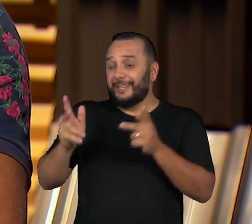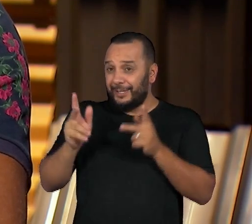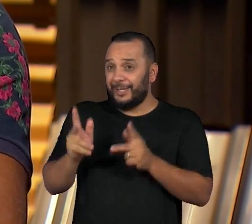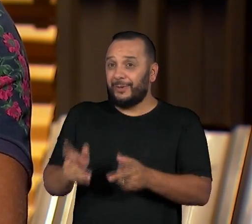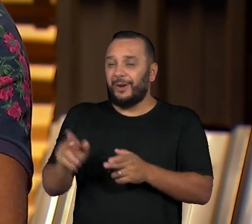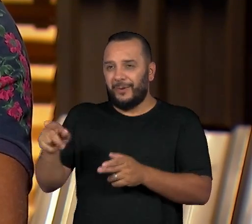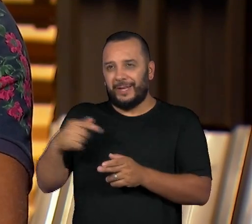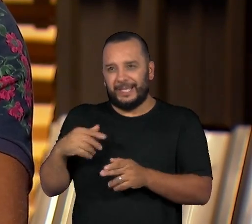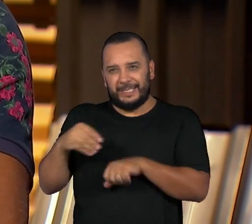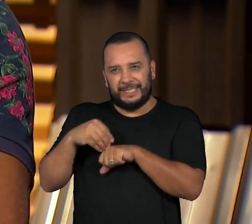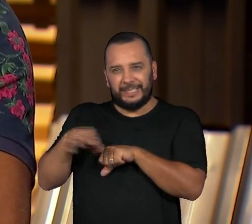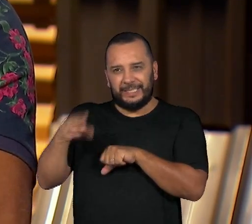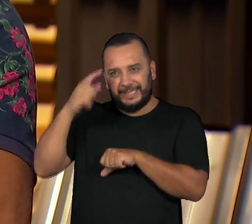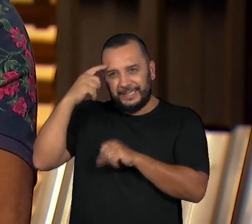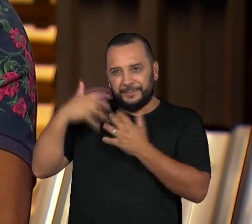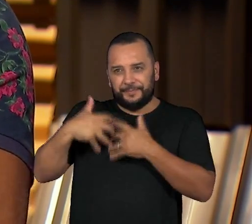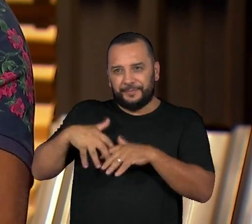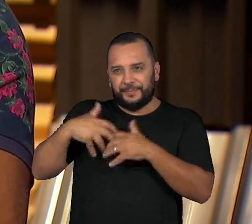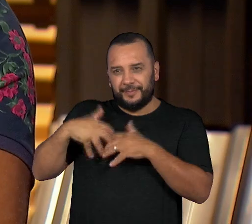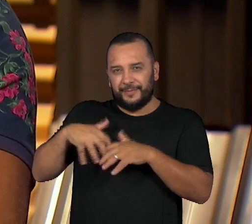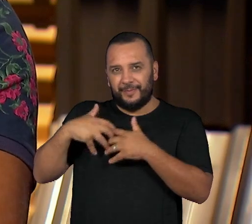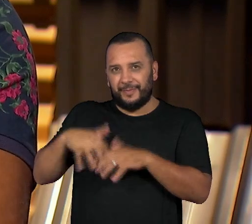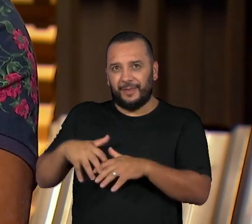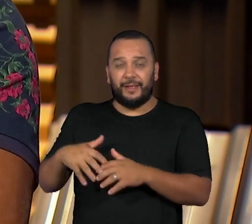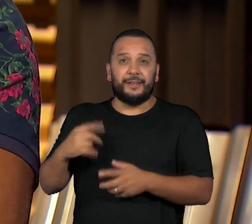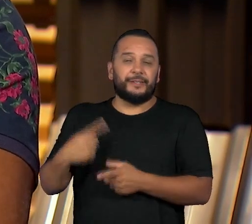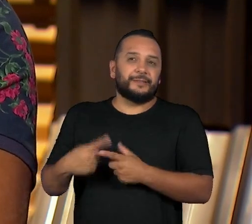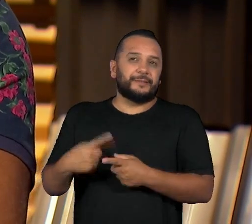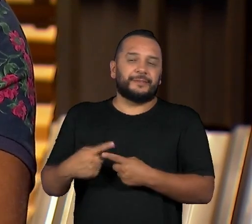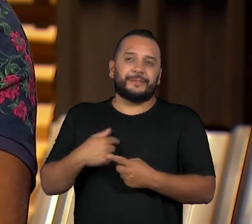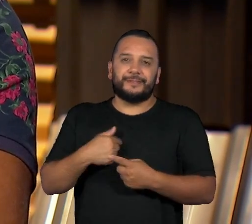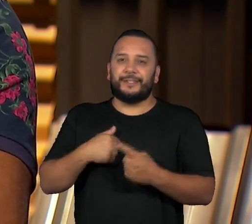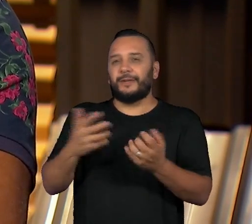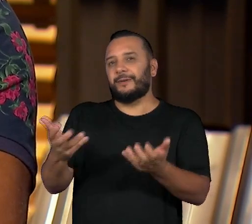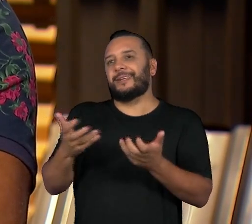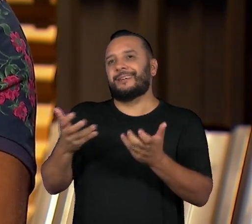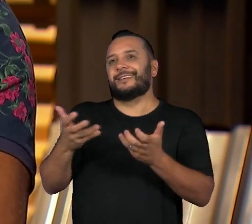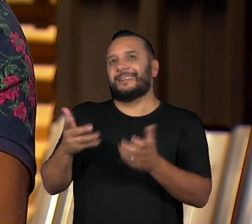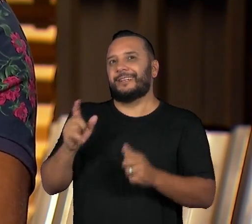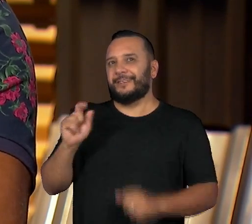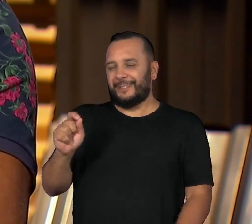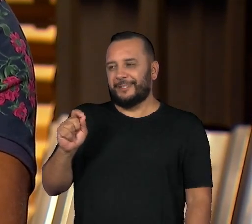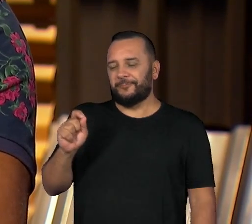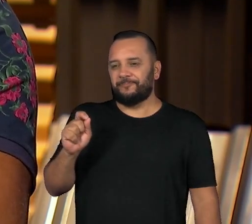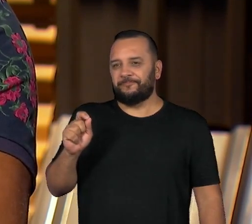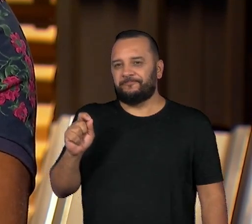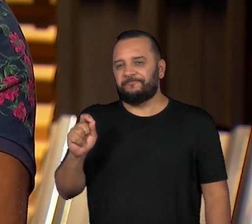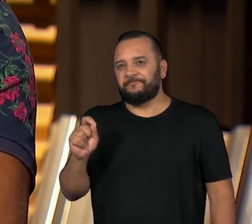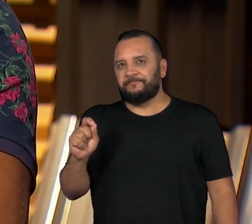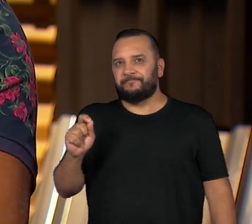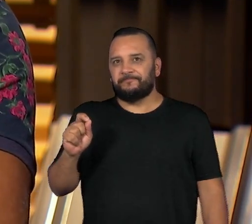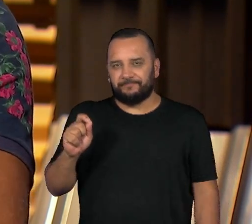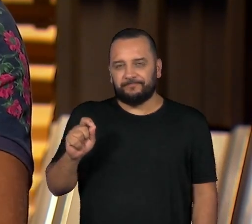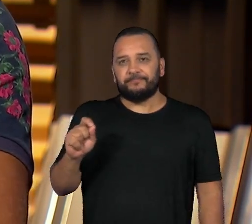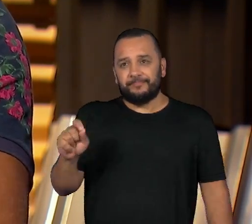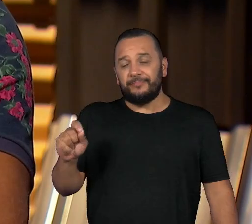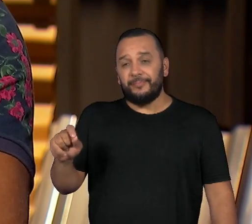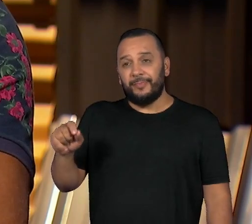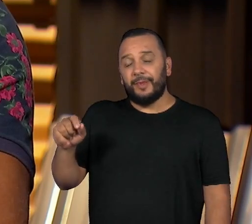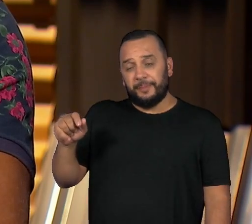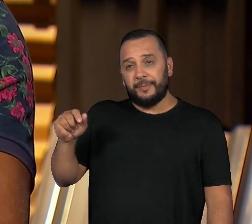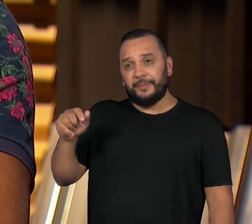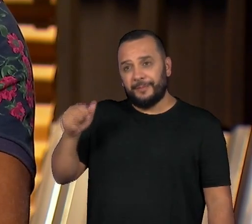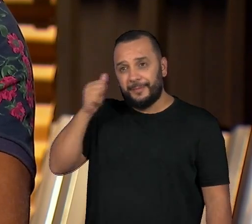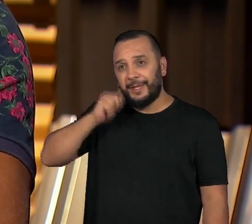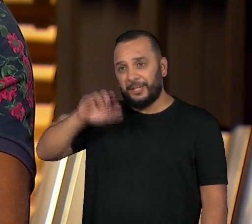para pensar. Eu acho que muitas vezes eu queria estar levando uns tapas da minha tia do que